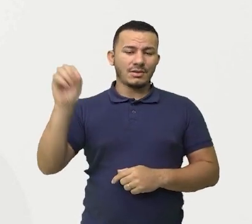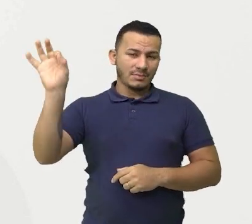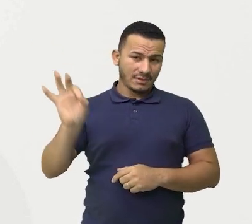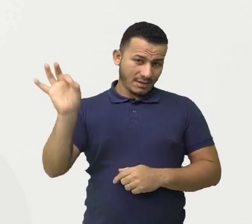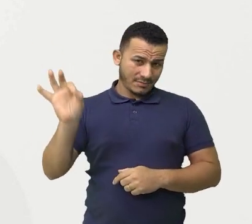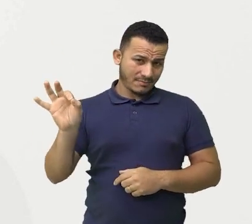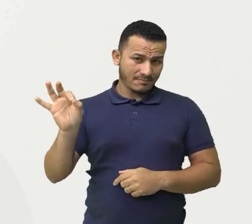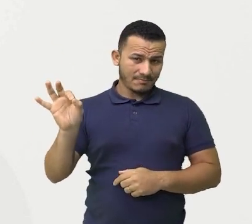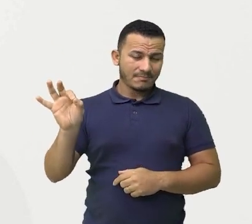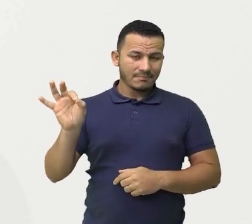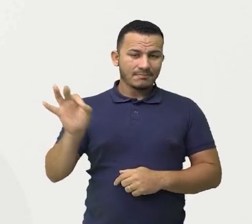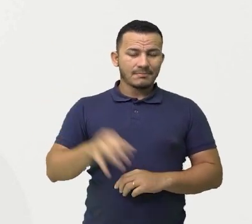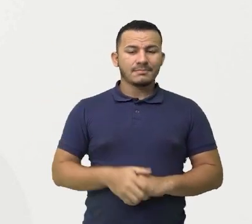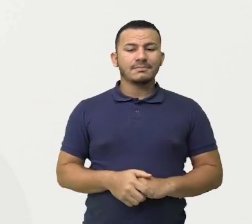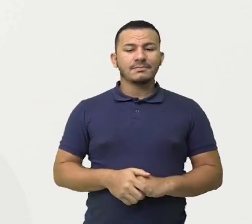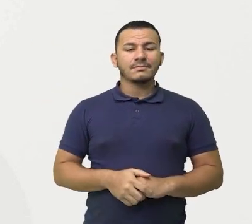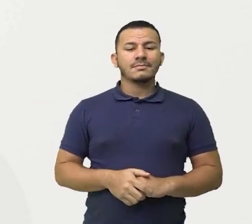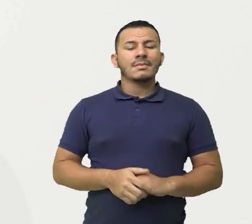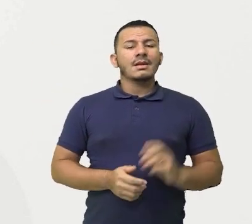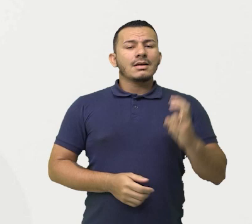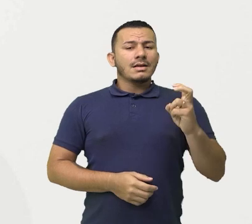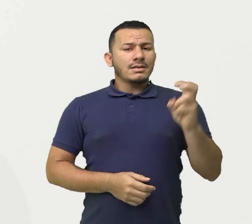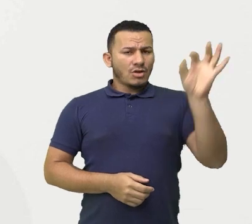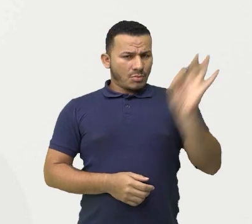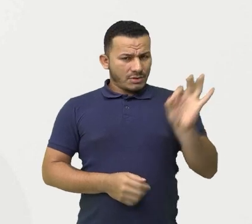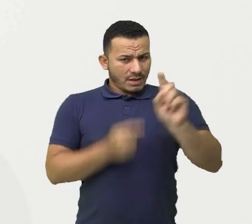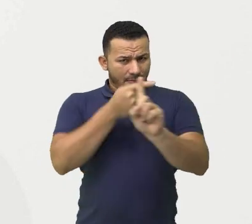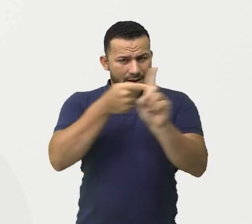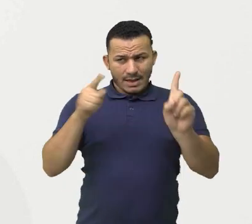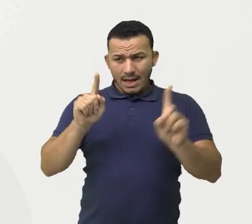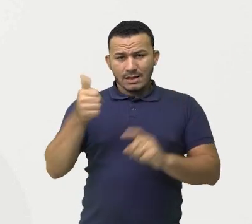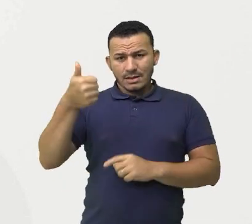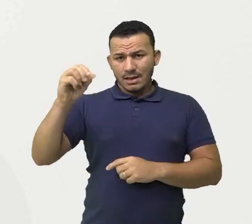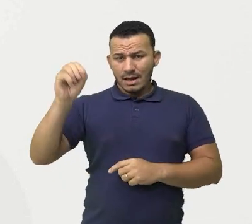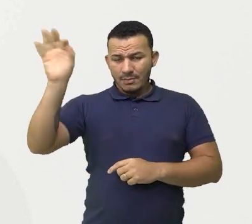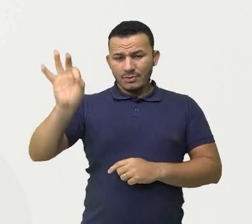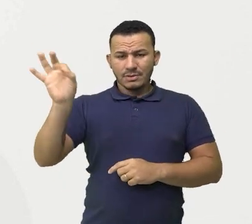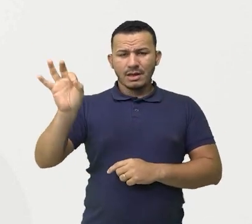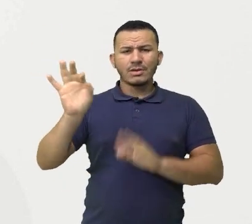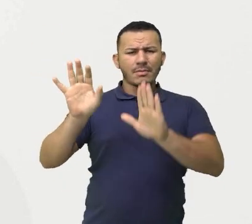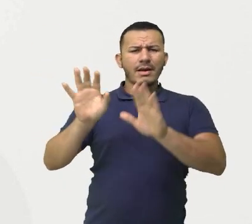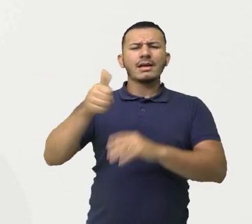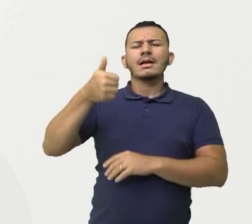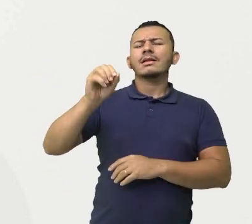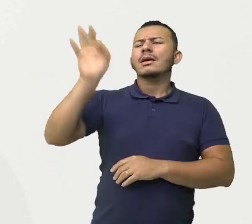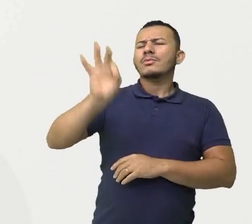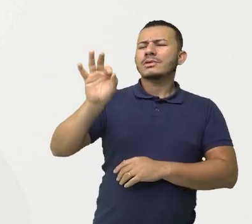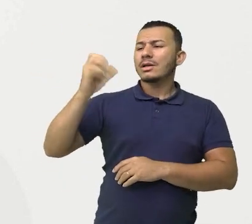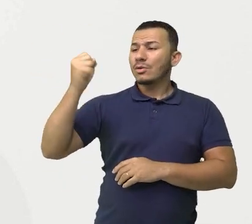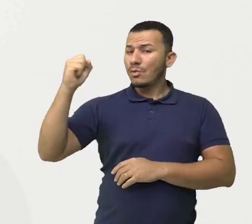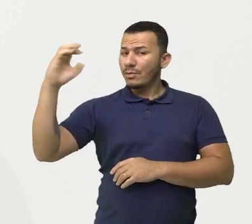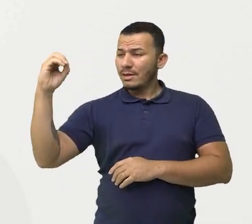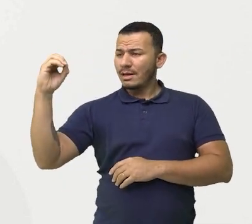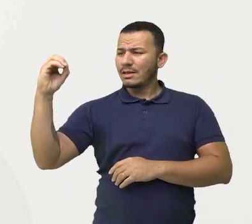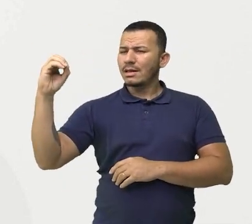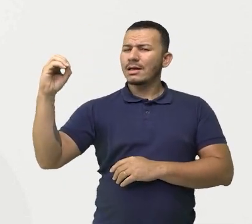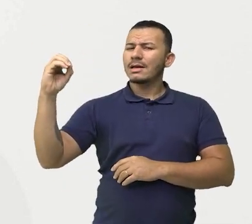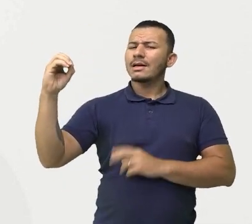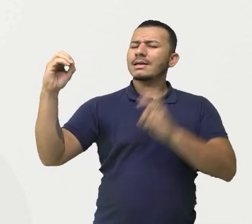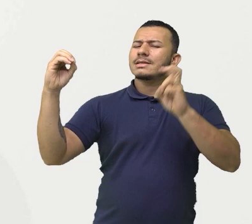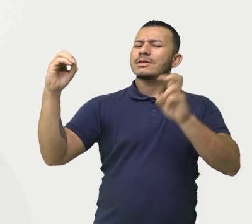de 10%. Se 5% é metade de 10%, e já sabemos que 10% é